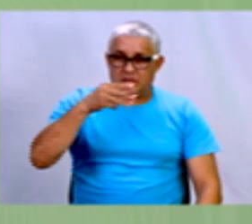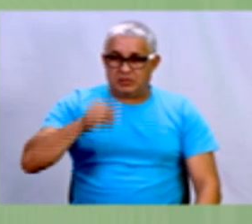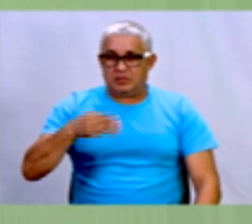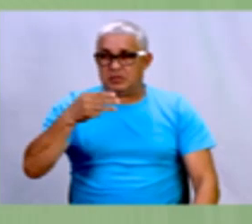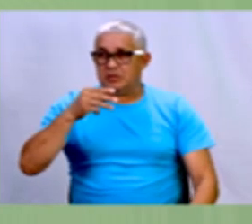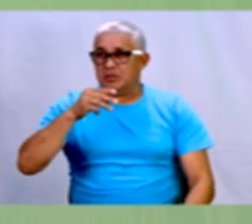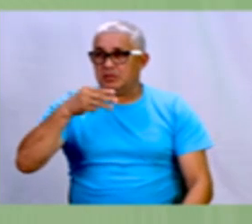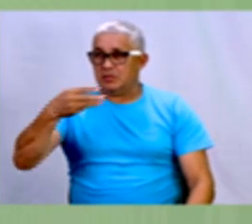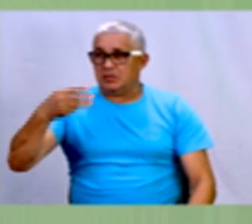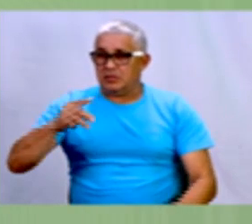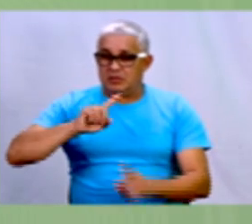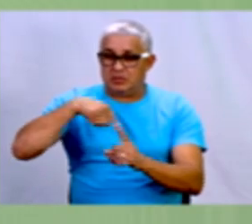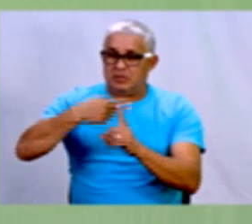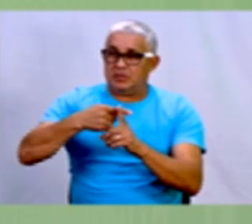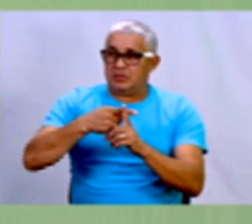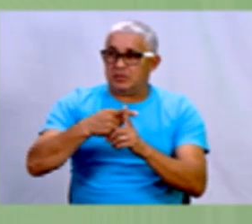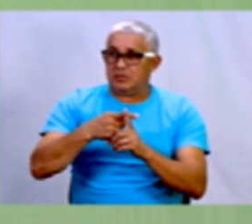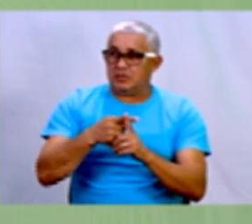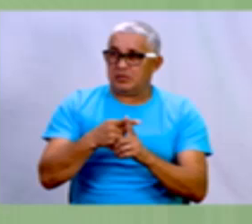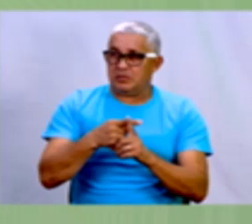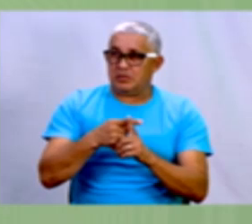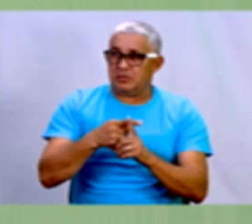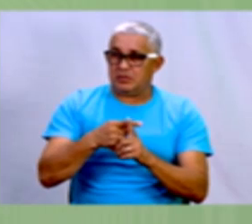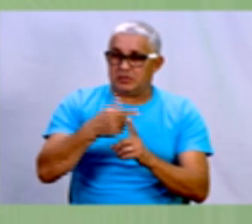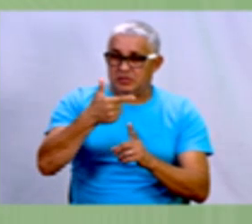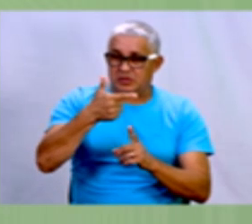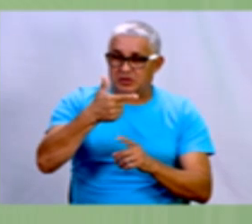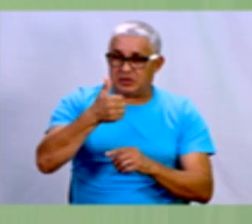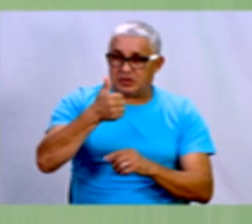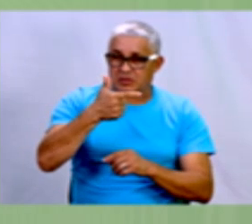833,33 mais, quanto que é